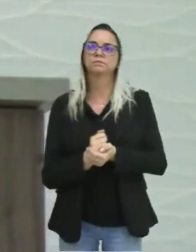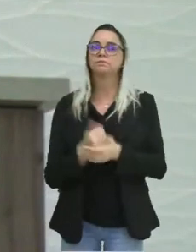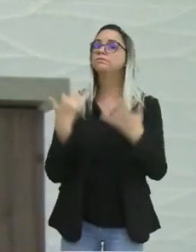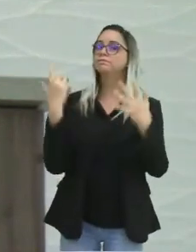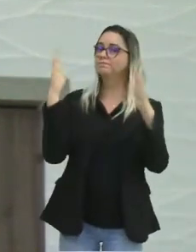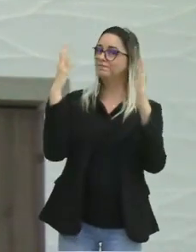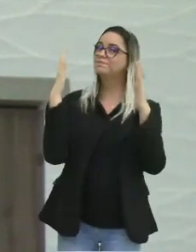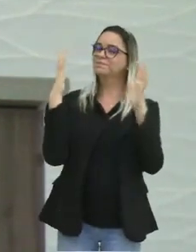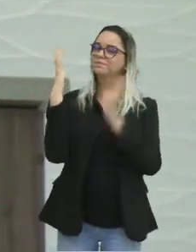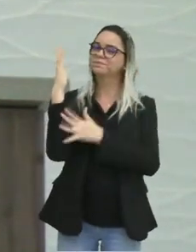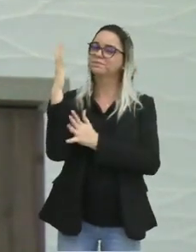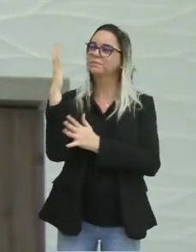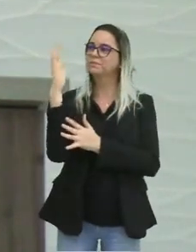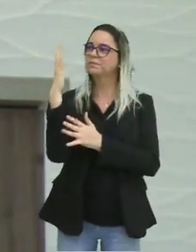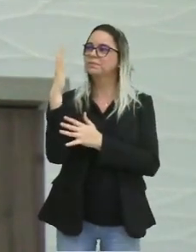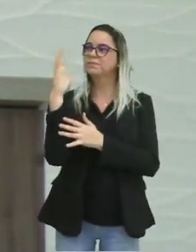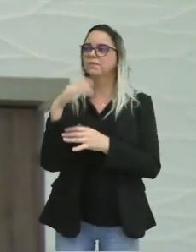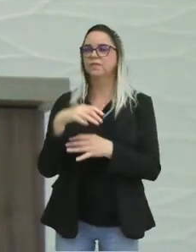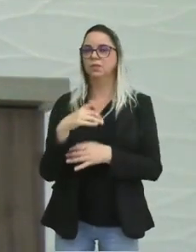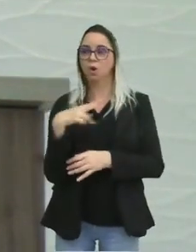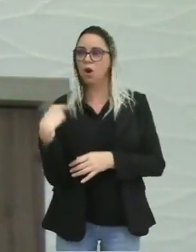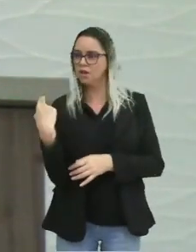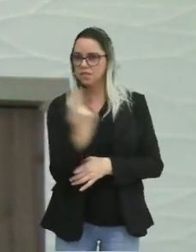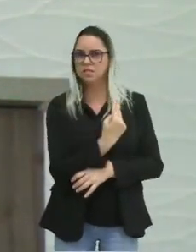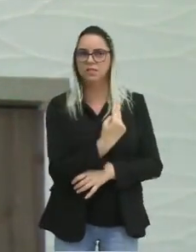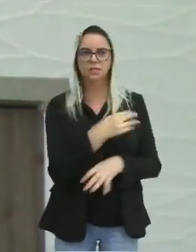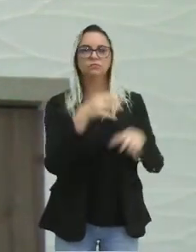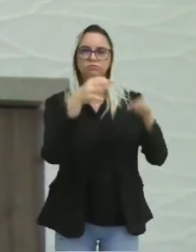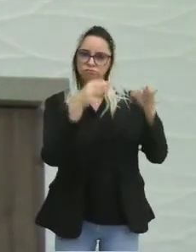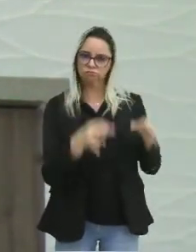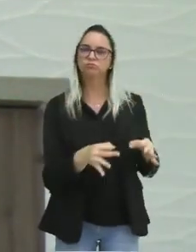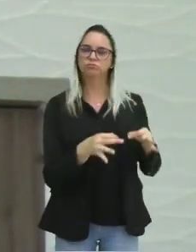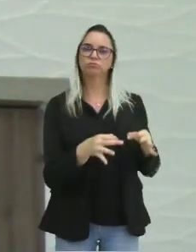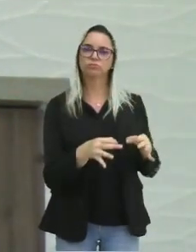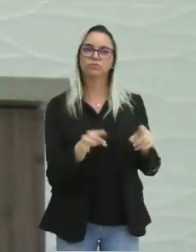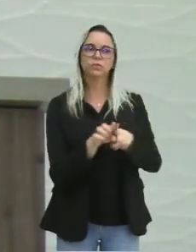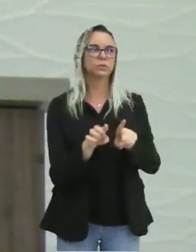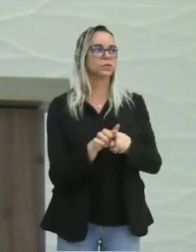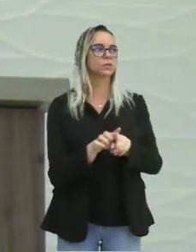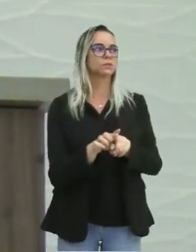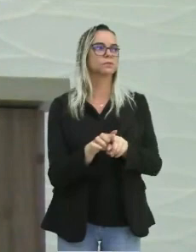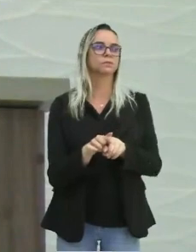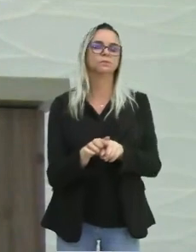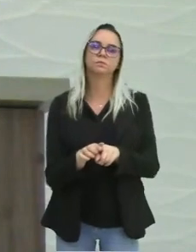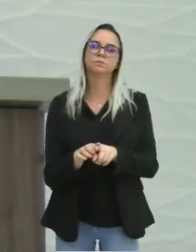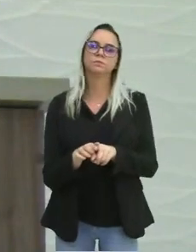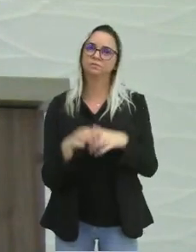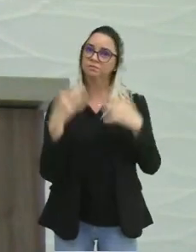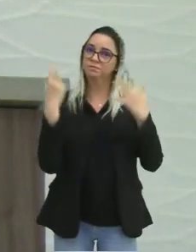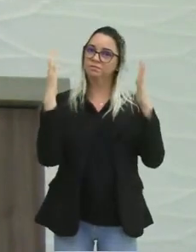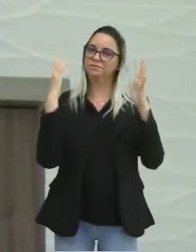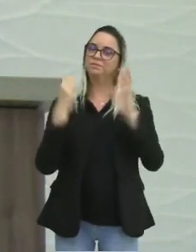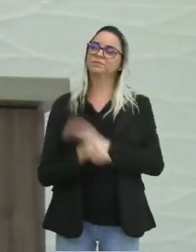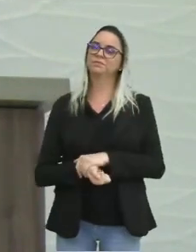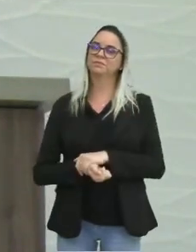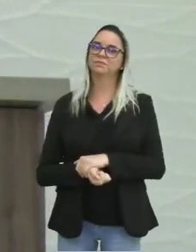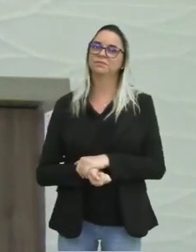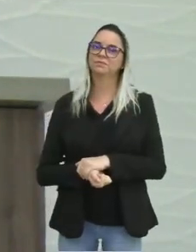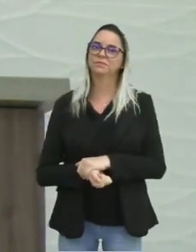parabenizar, que a gente tem que ser justo também com as coisas, né? Quero parabenizar aqui Paulo,